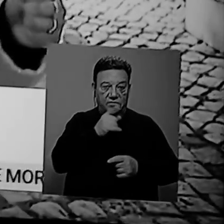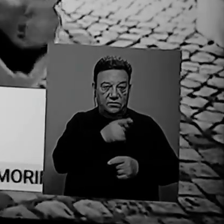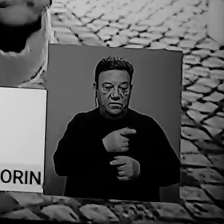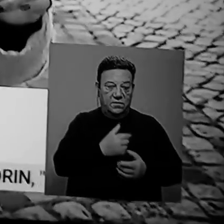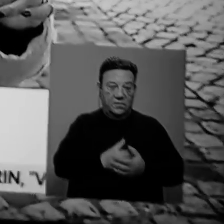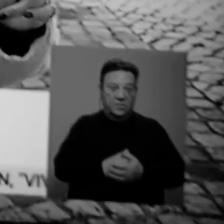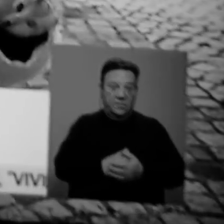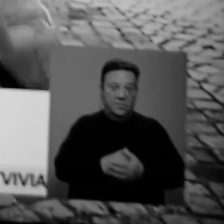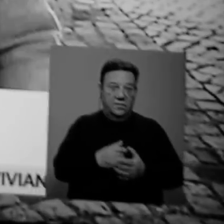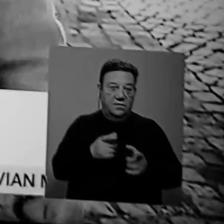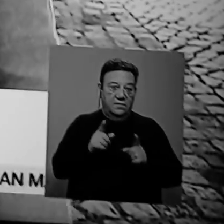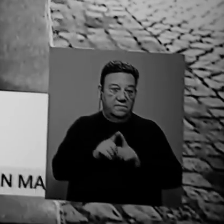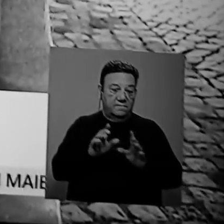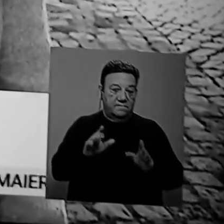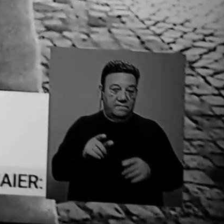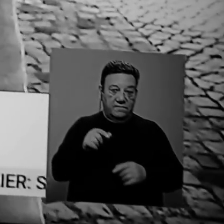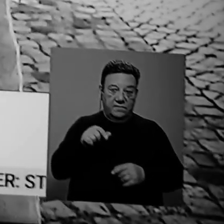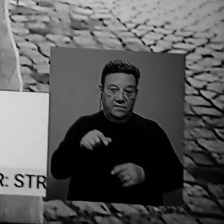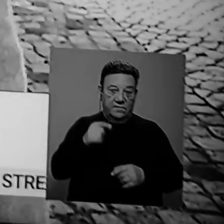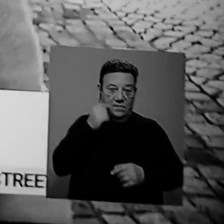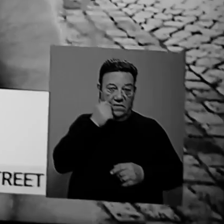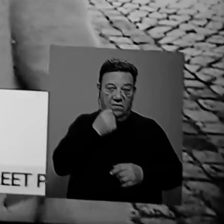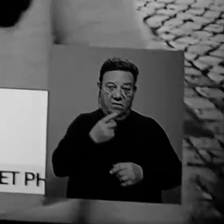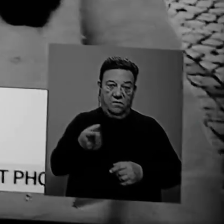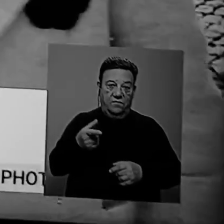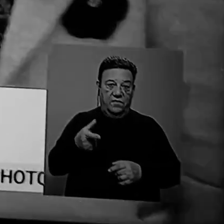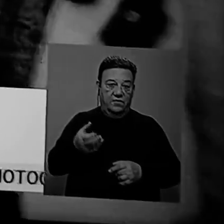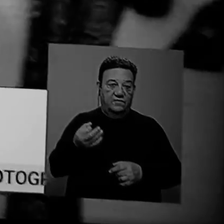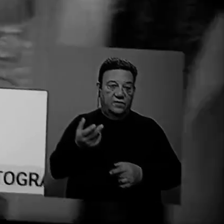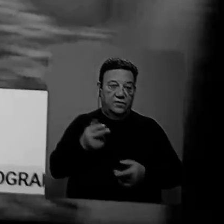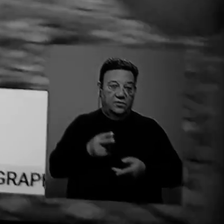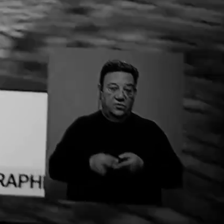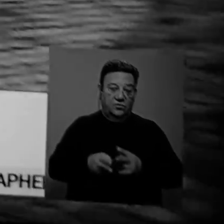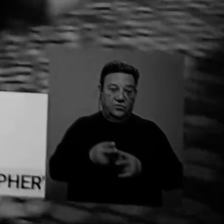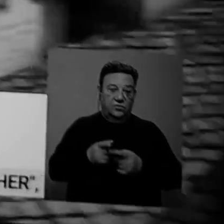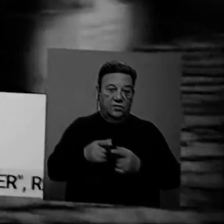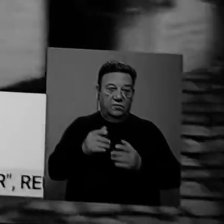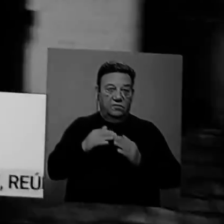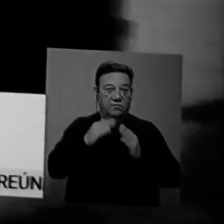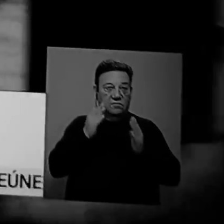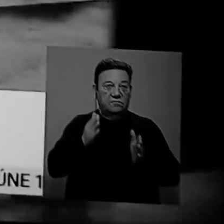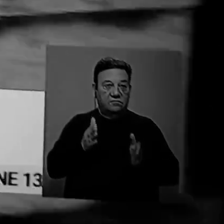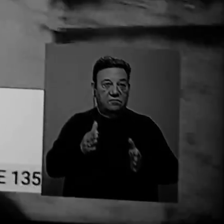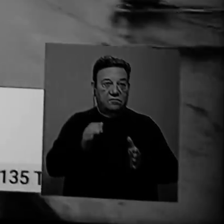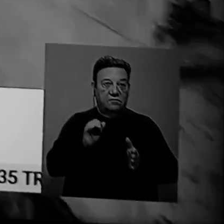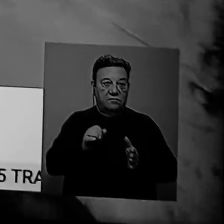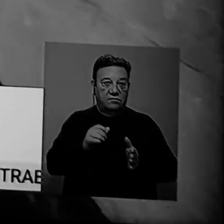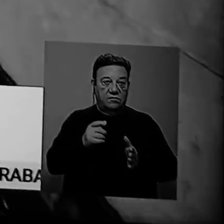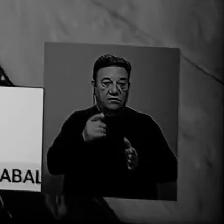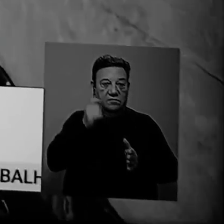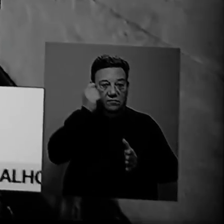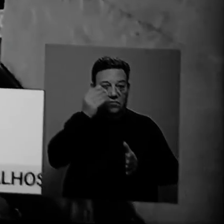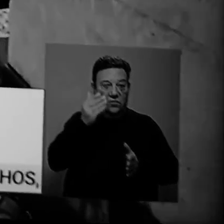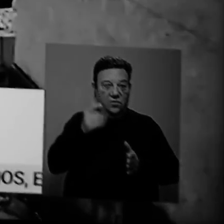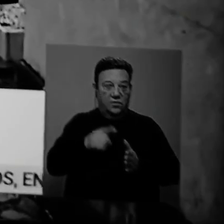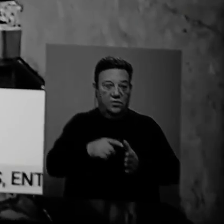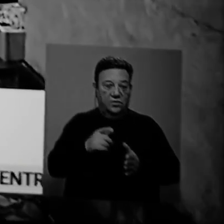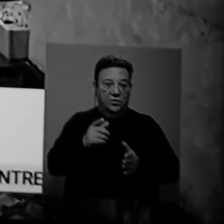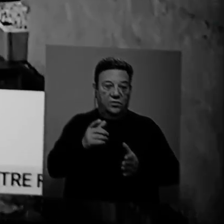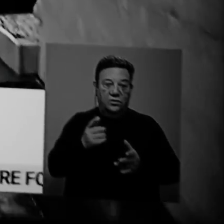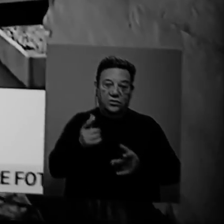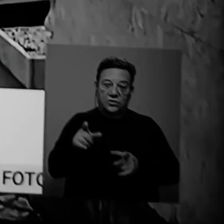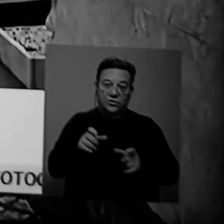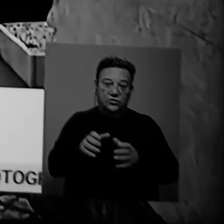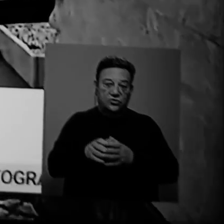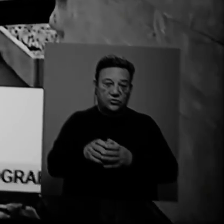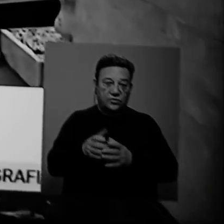Lisboa. Contudo, estes homens que aqui construíram um mausoléu para honrar a Junta